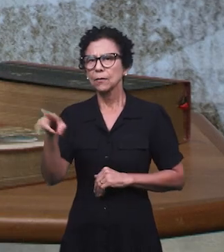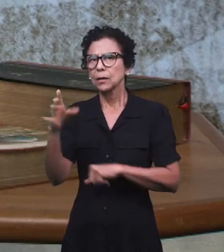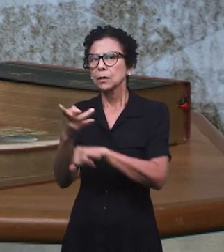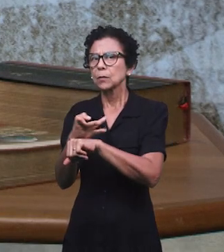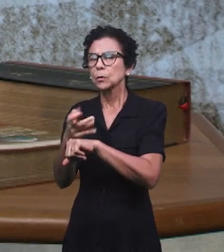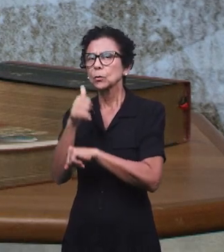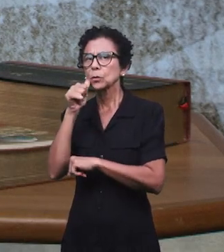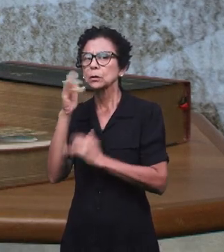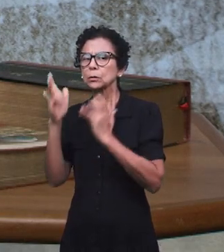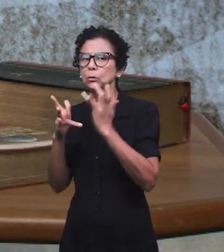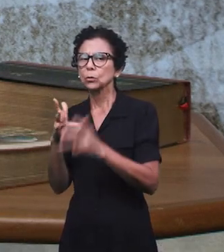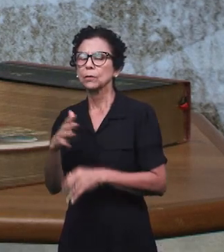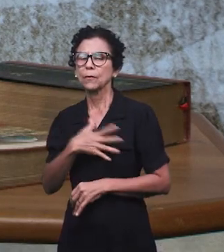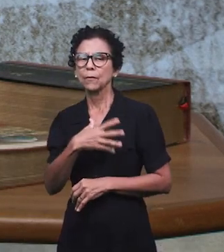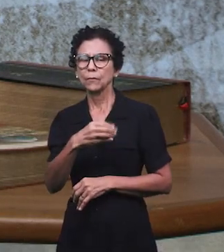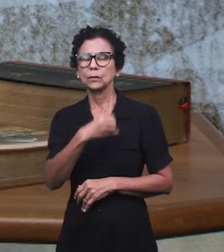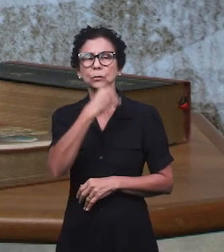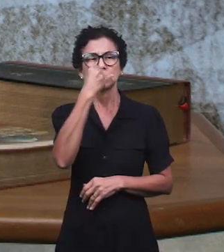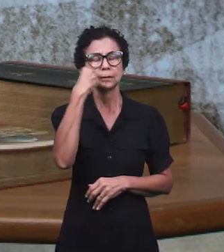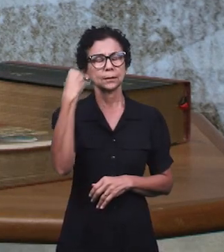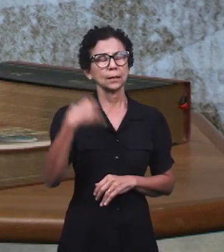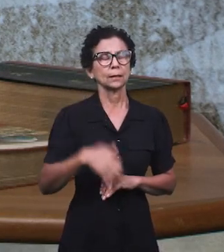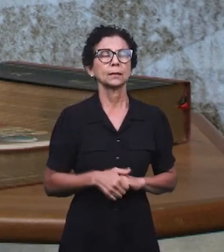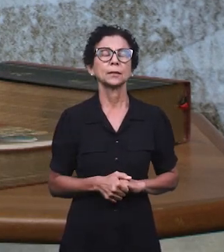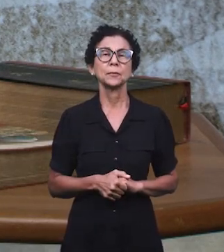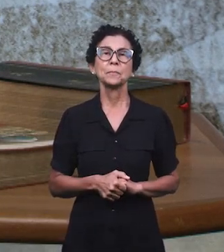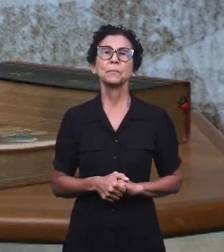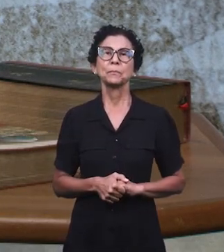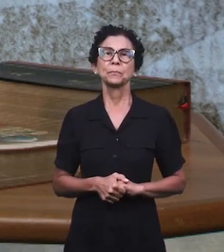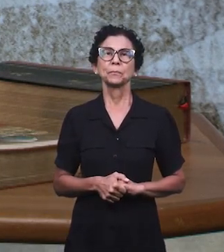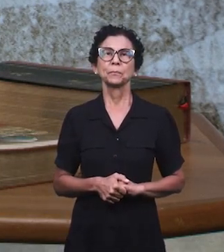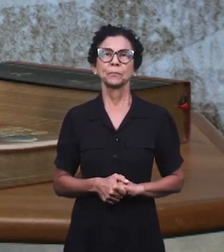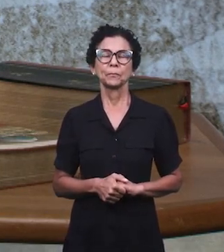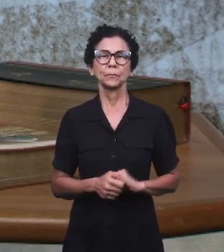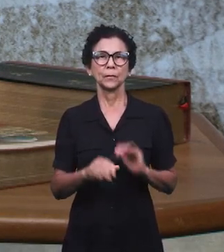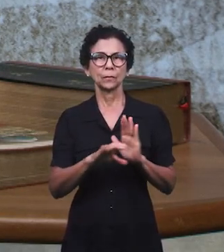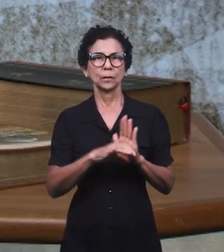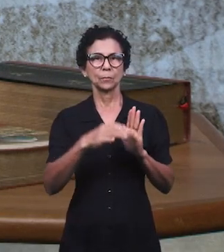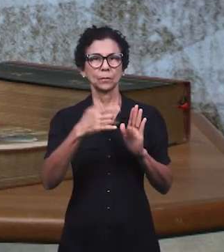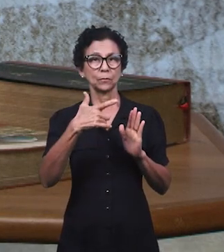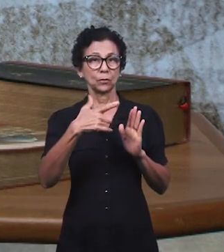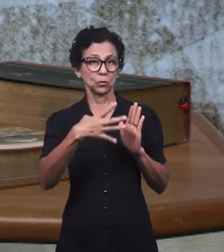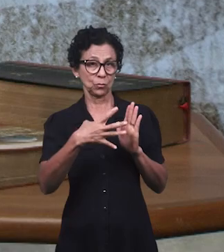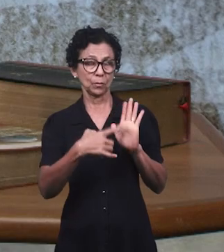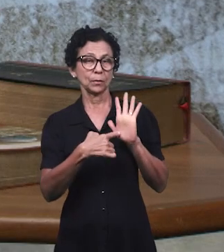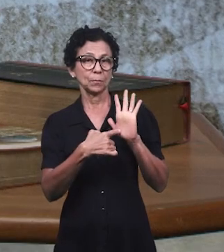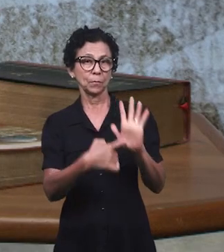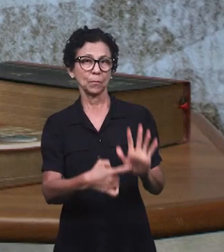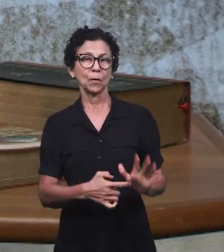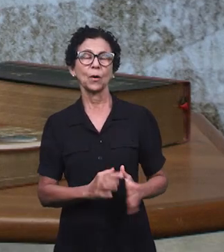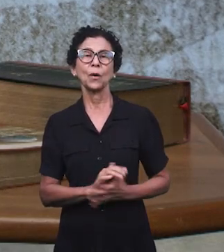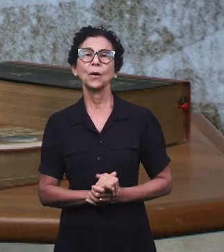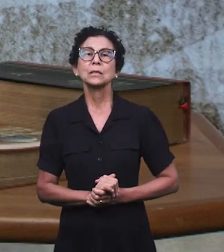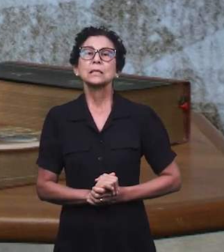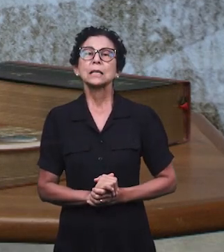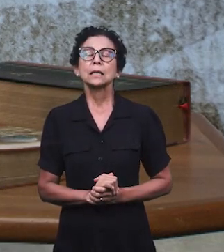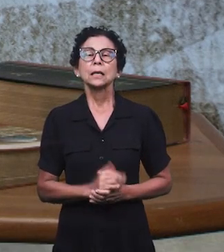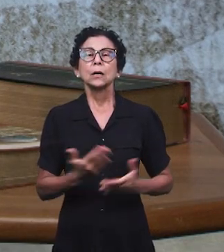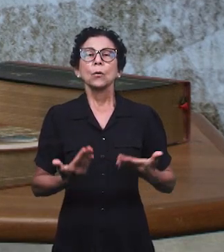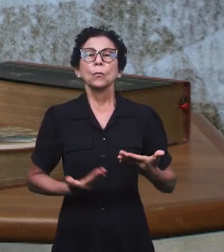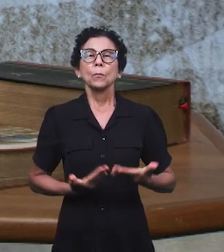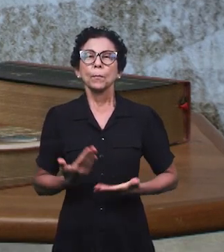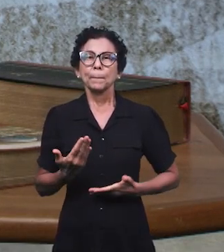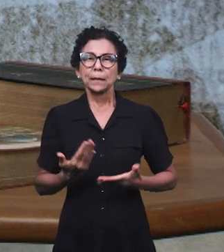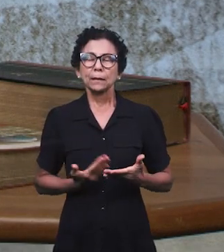Isaque. E Eliezer, no episódio passado, nós lemos, no capítulo 24, que ele chegou à parentela